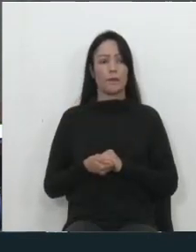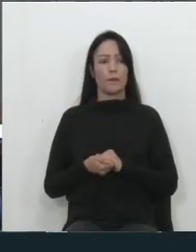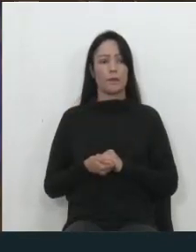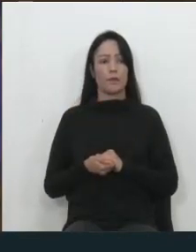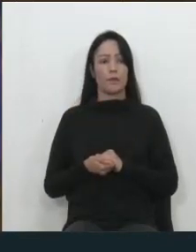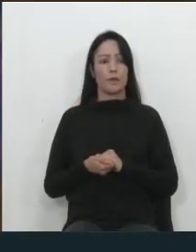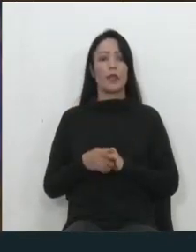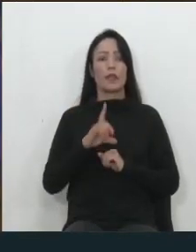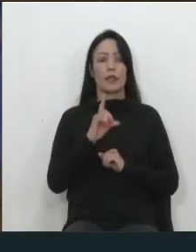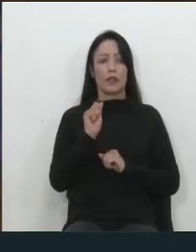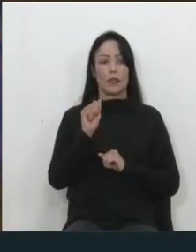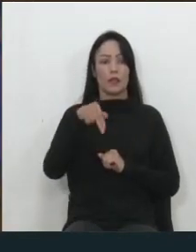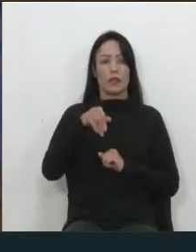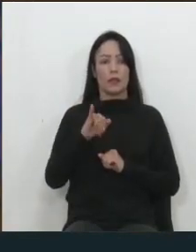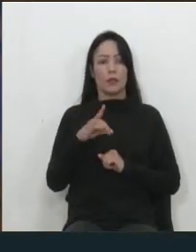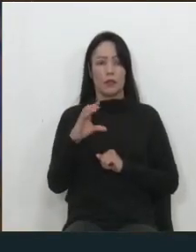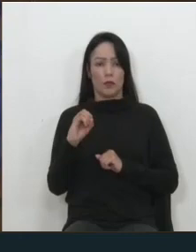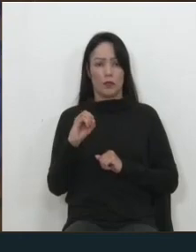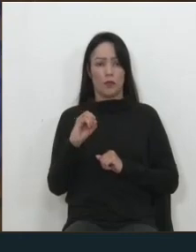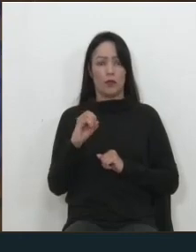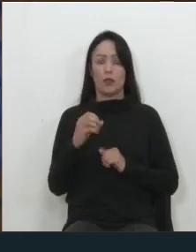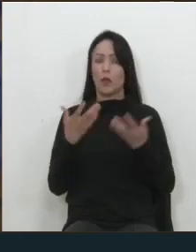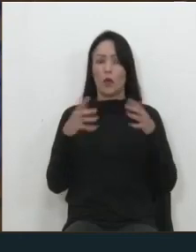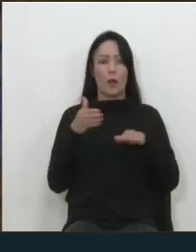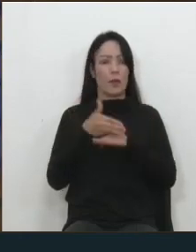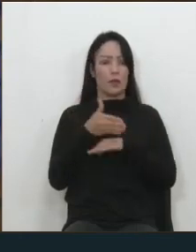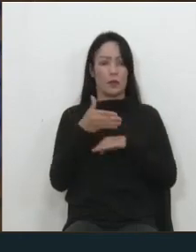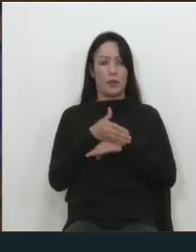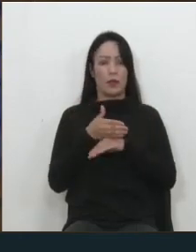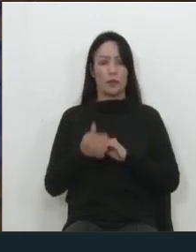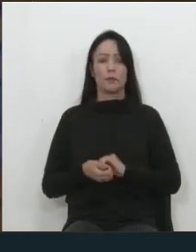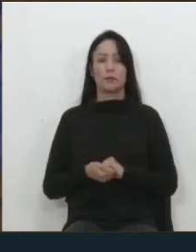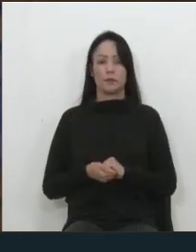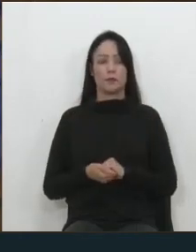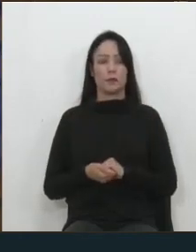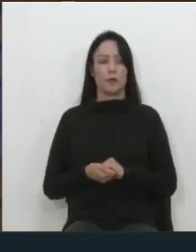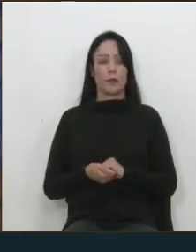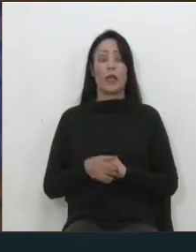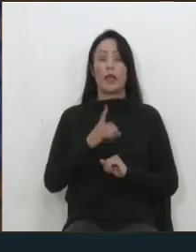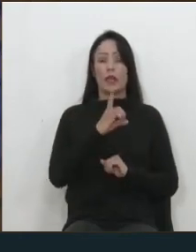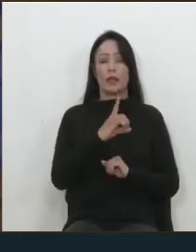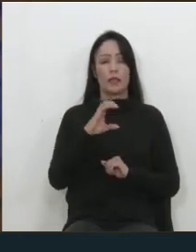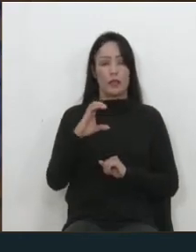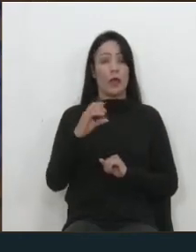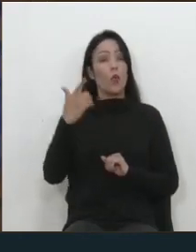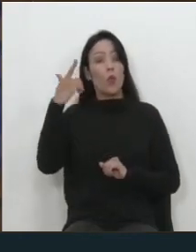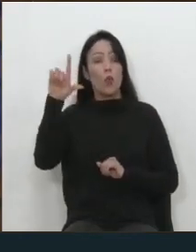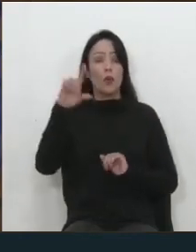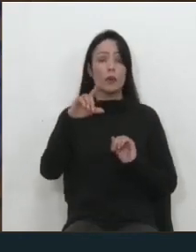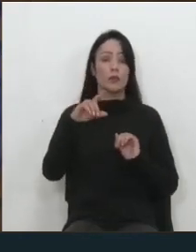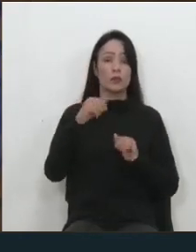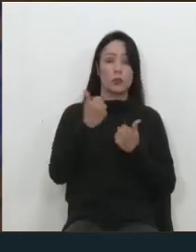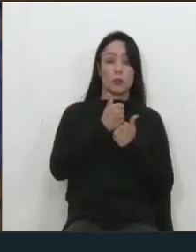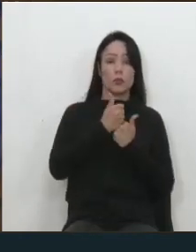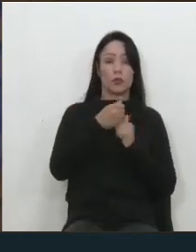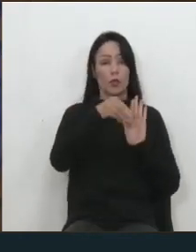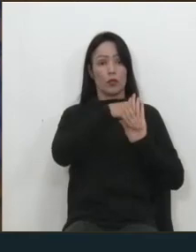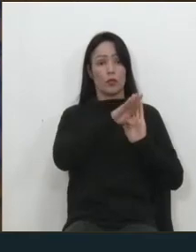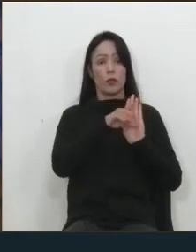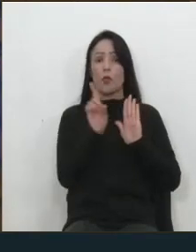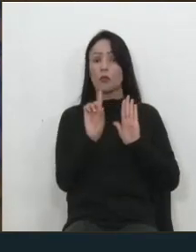Danilo Gomes declina da participação na comissão. Então, o DC quer fazer outra indicação ou não?